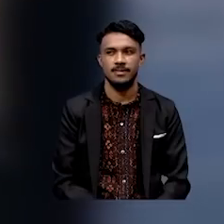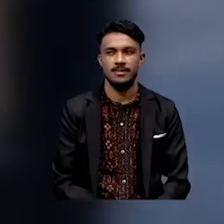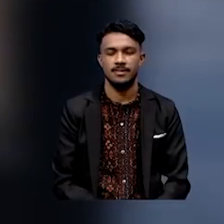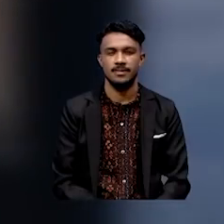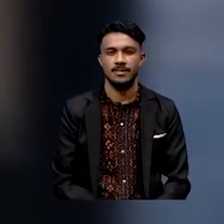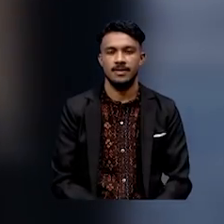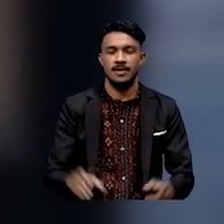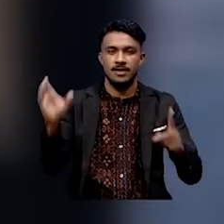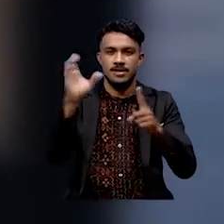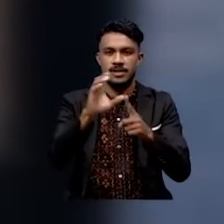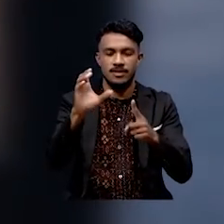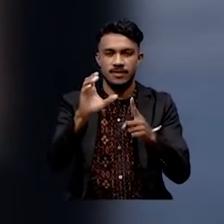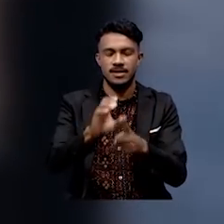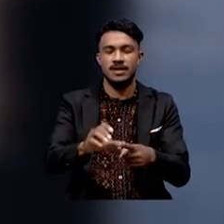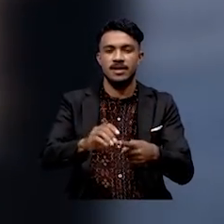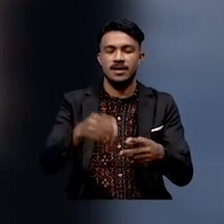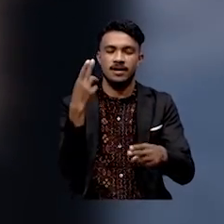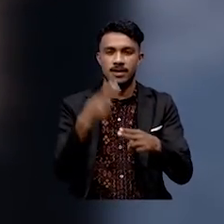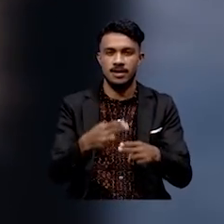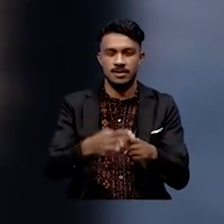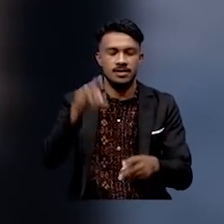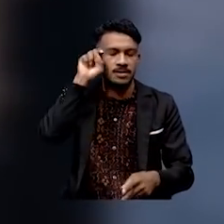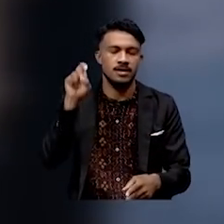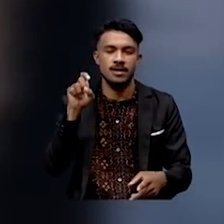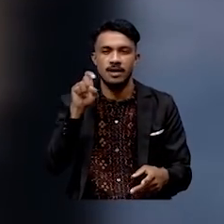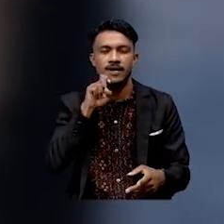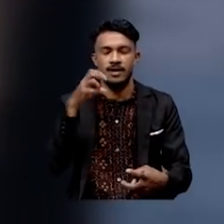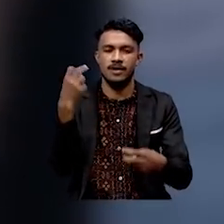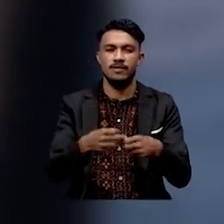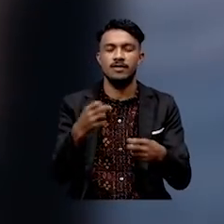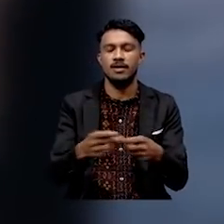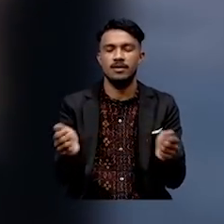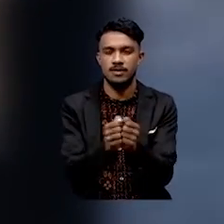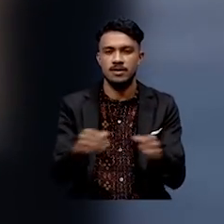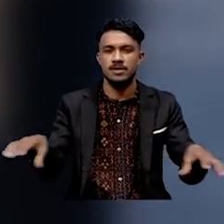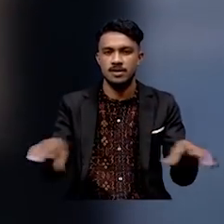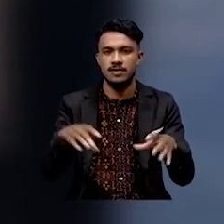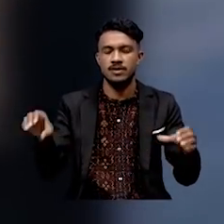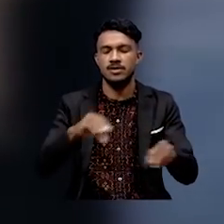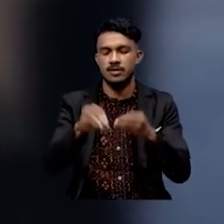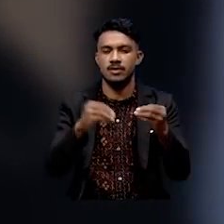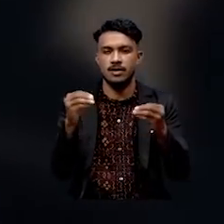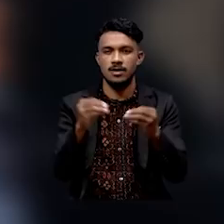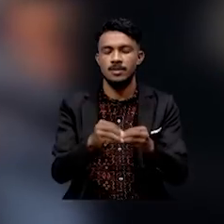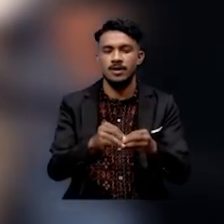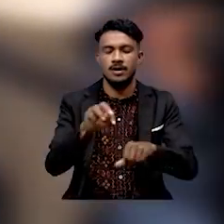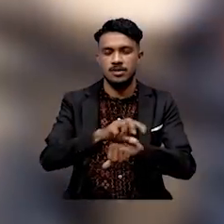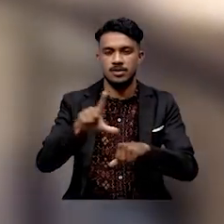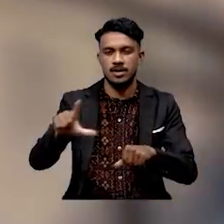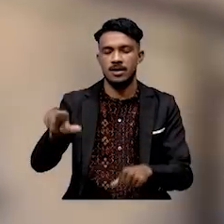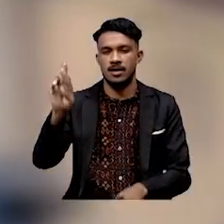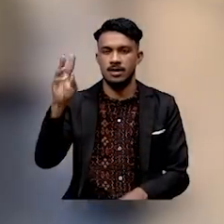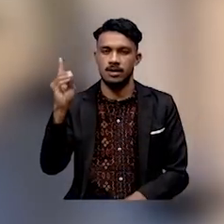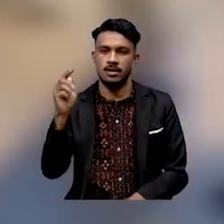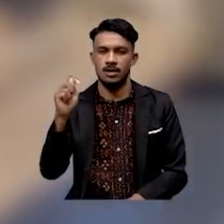Chefe negociador principal Kerala Xanana Guzmão, mas que ocupado o serviço na reunião com a soberania no interesse nacional da tele, mas